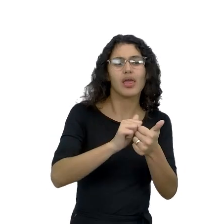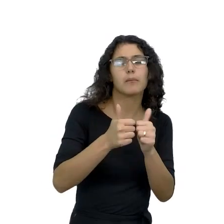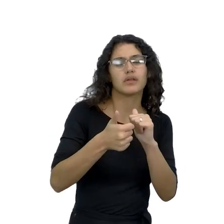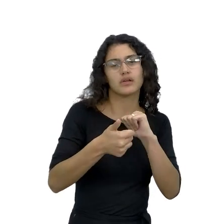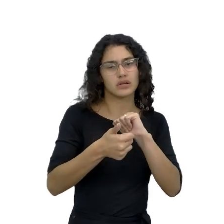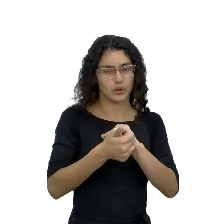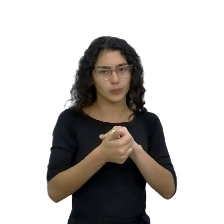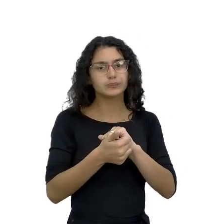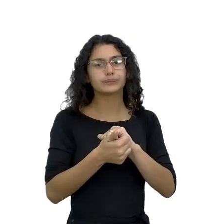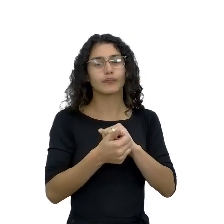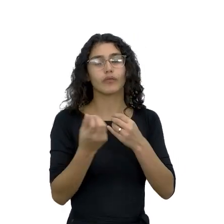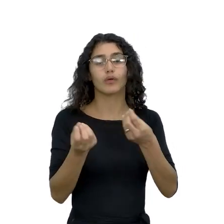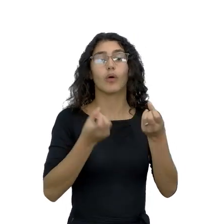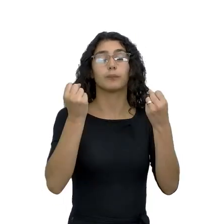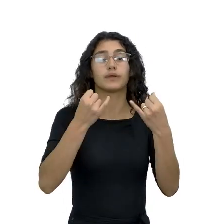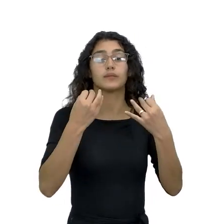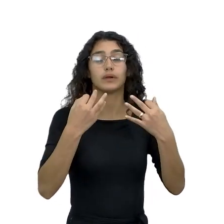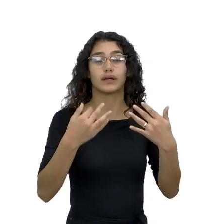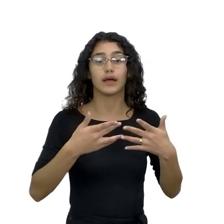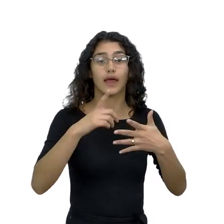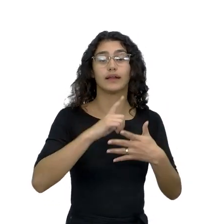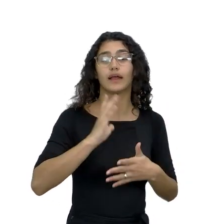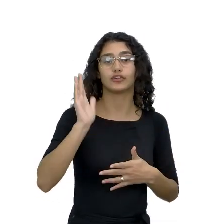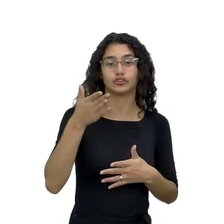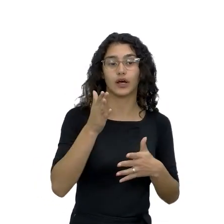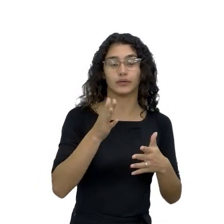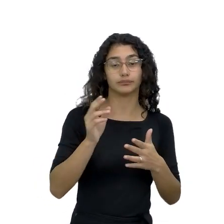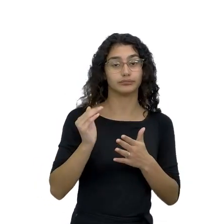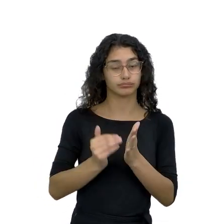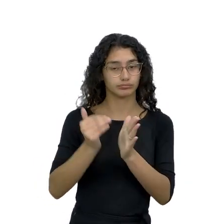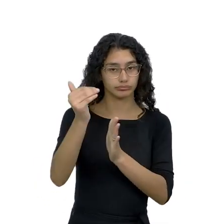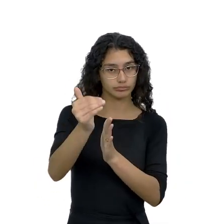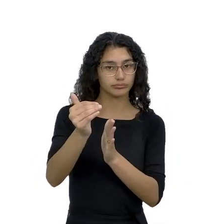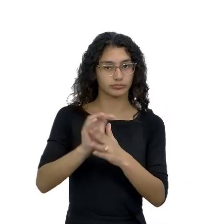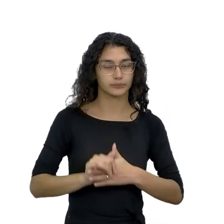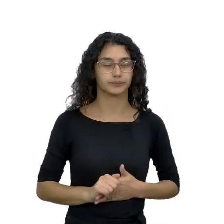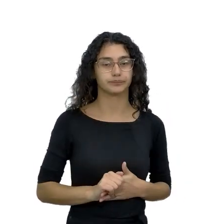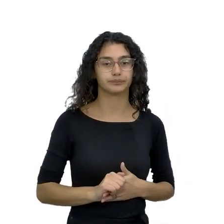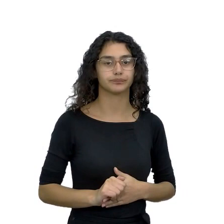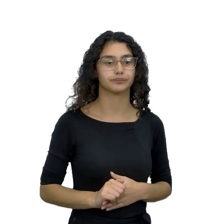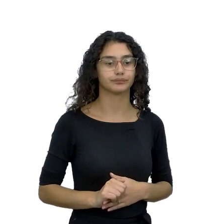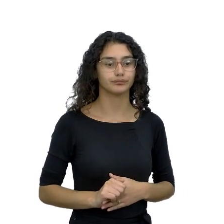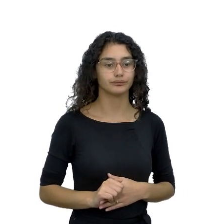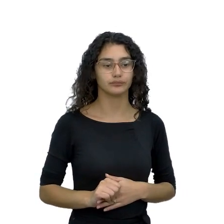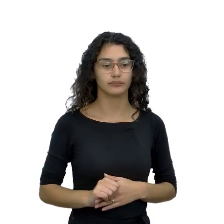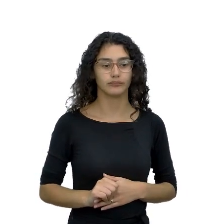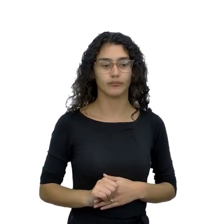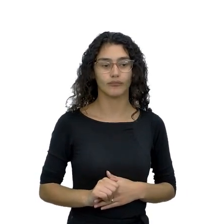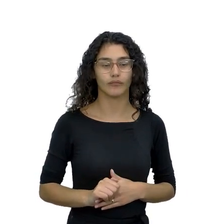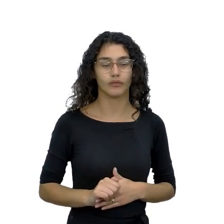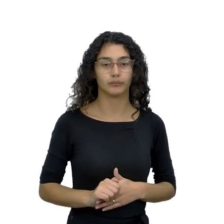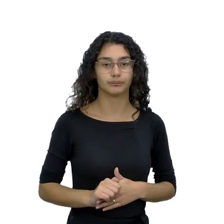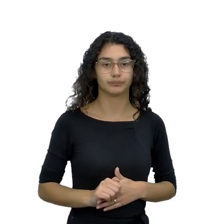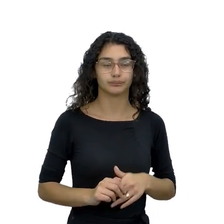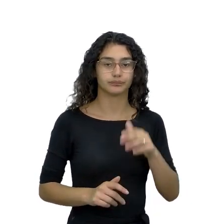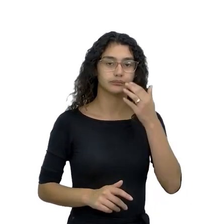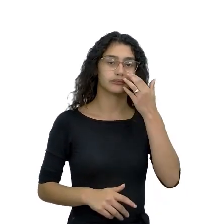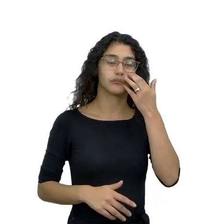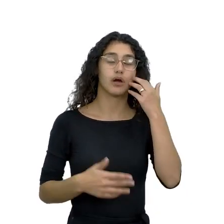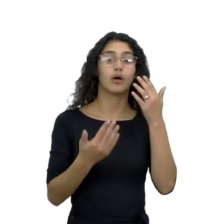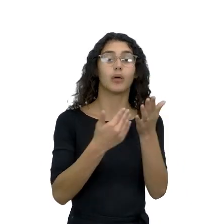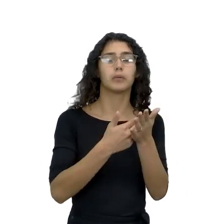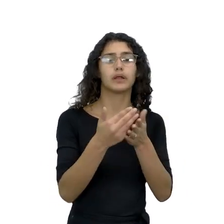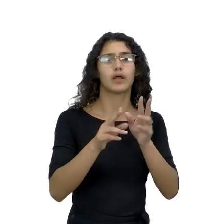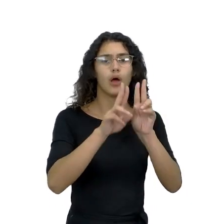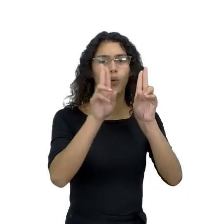adaptação, como eu vou falar já a seguir, tá? Então, para introduzir a